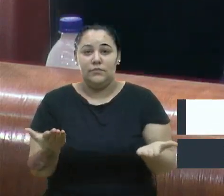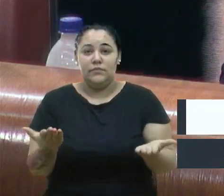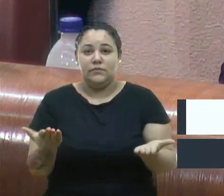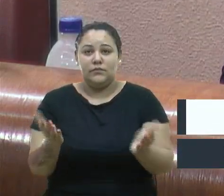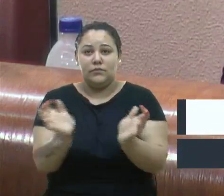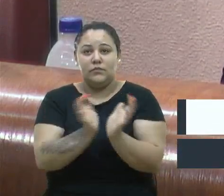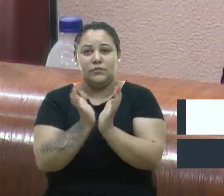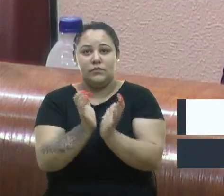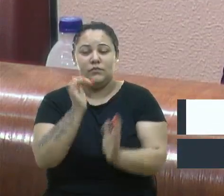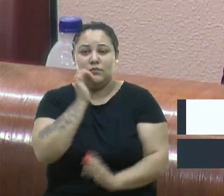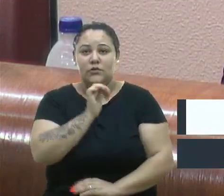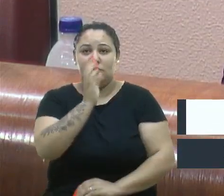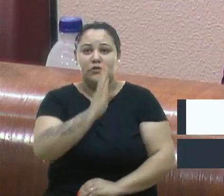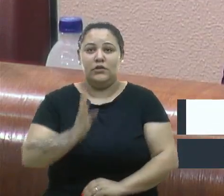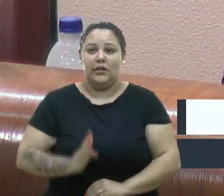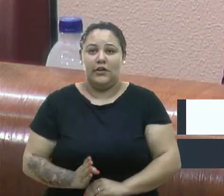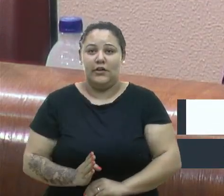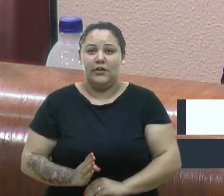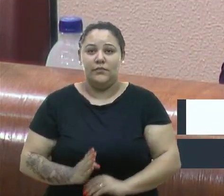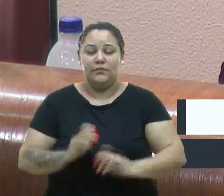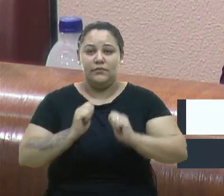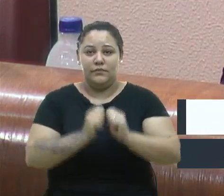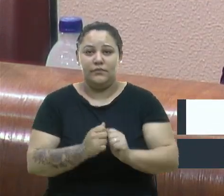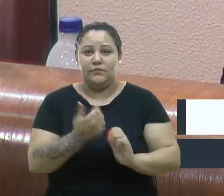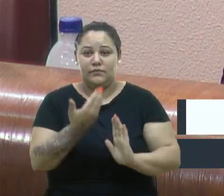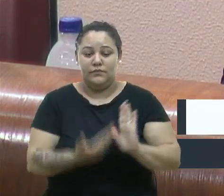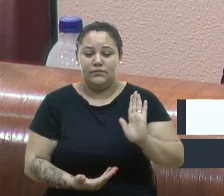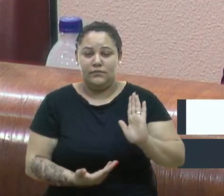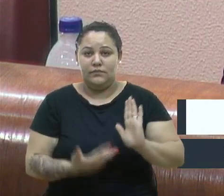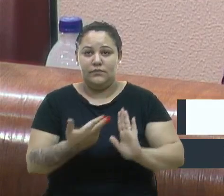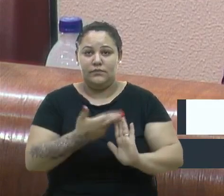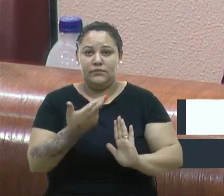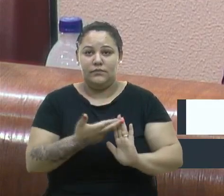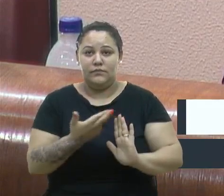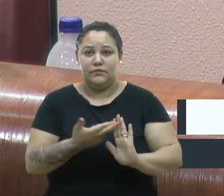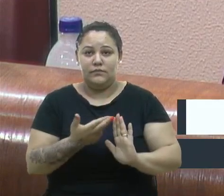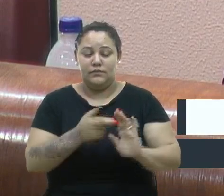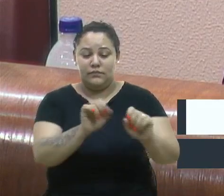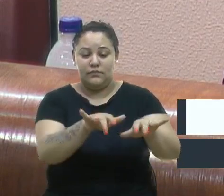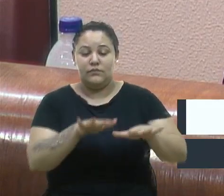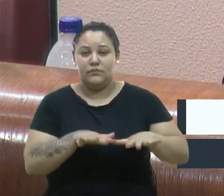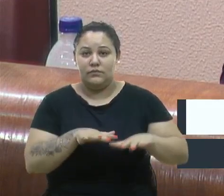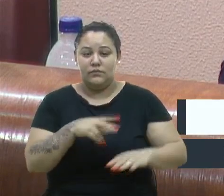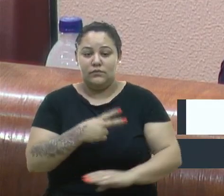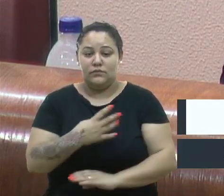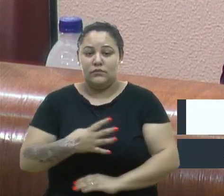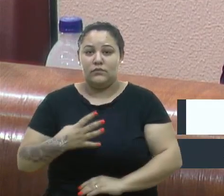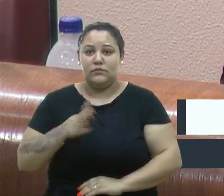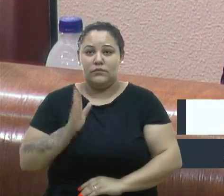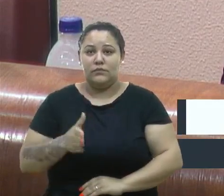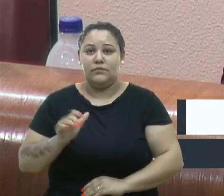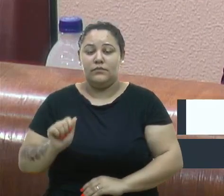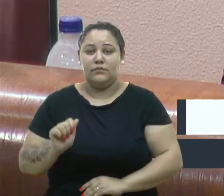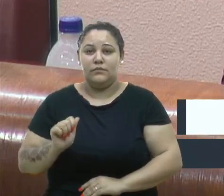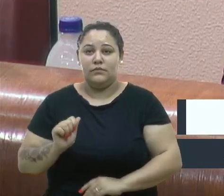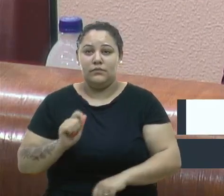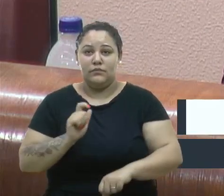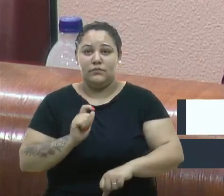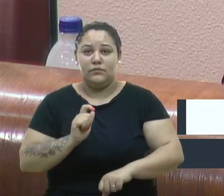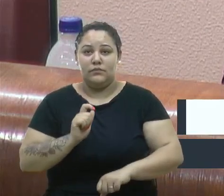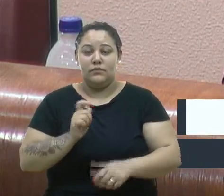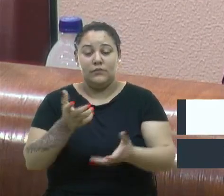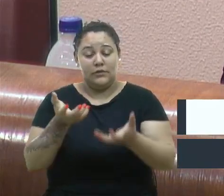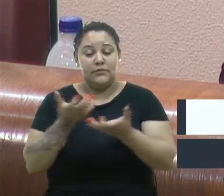Sul. Venho por meio desse, conforme disposto na resolução de plenária 244/A, requerer a cedência de 5